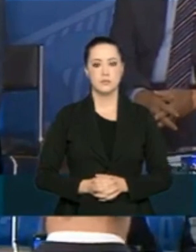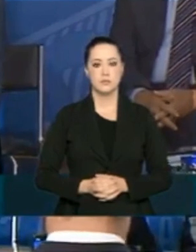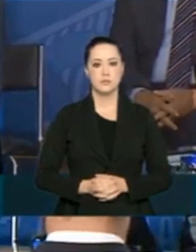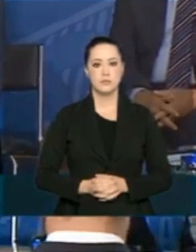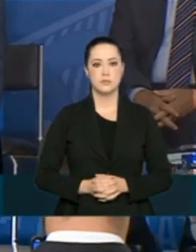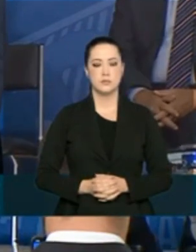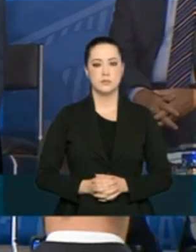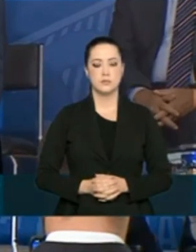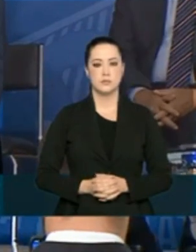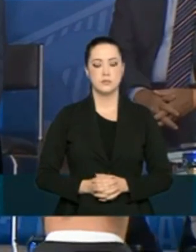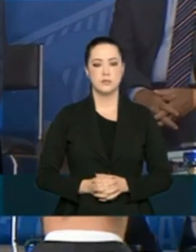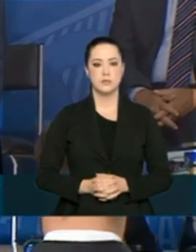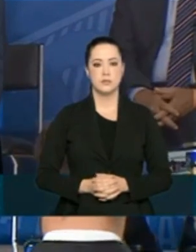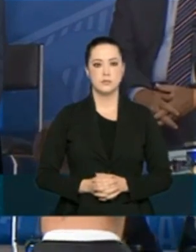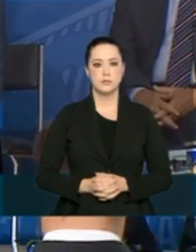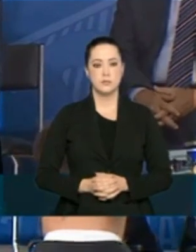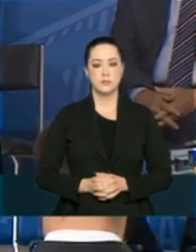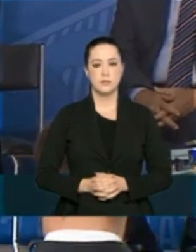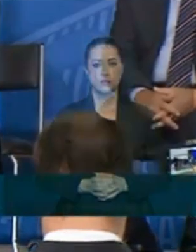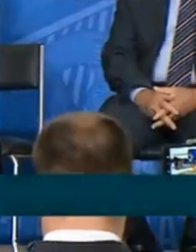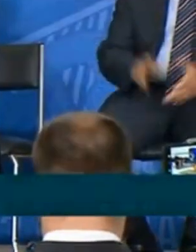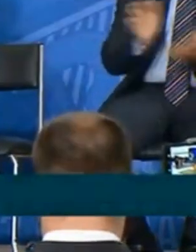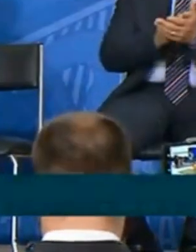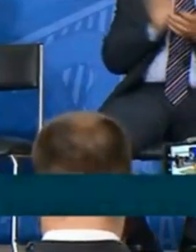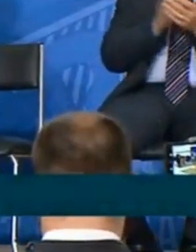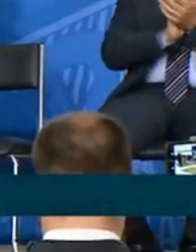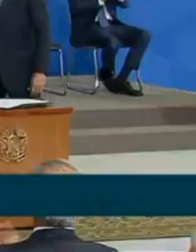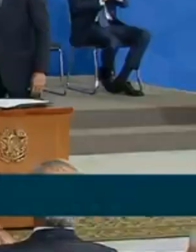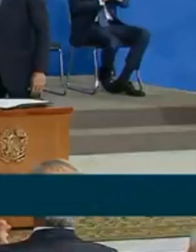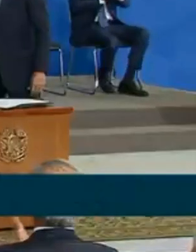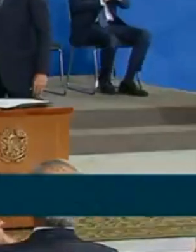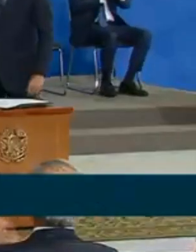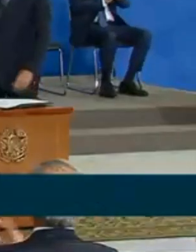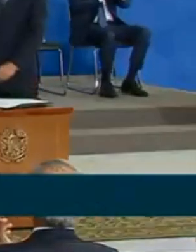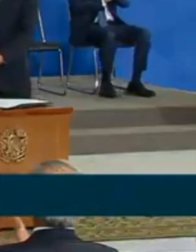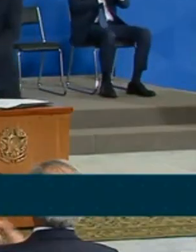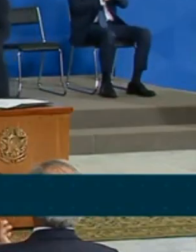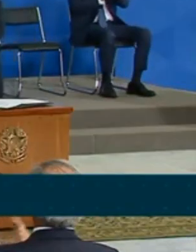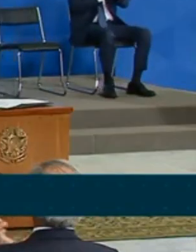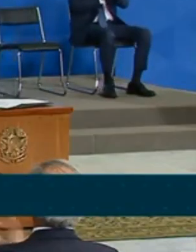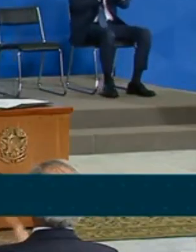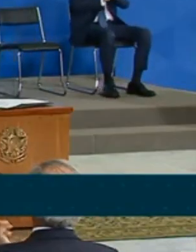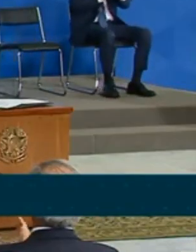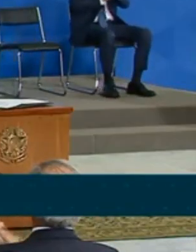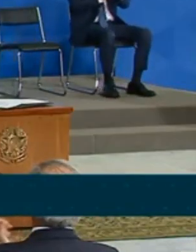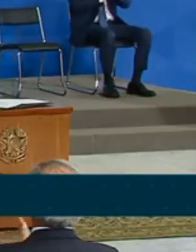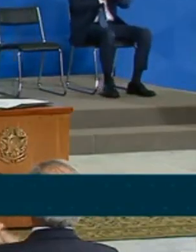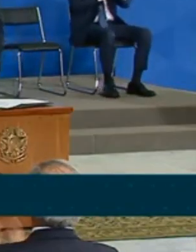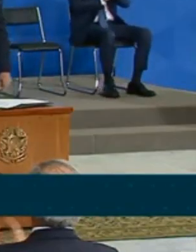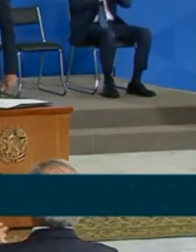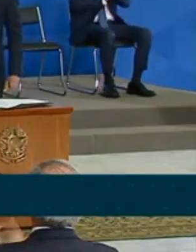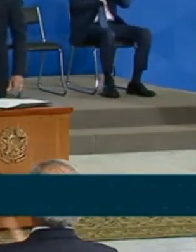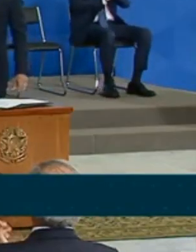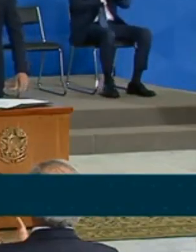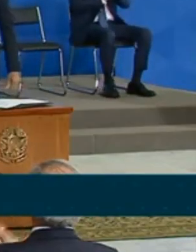jornalistas, Mourão declarou que o combate às atividades irregulares na floresta não é simples e que o presidente vai mostrar as ações do governo. Por outro